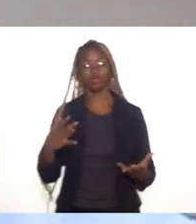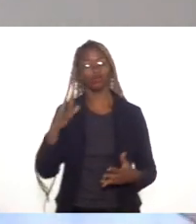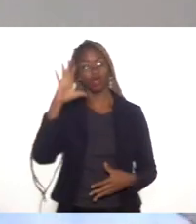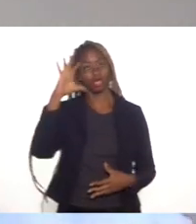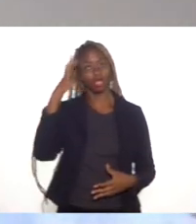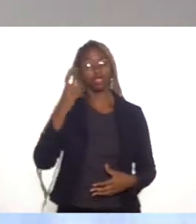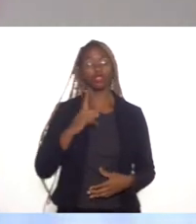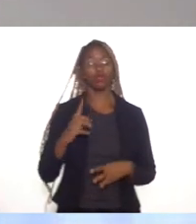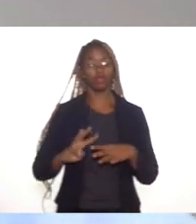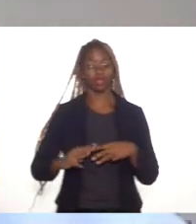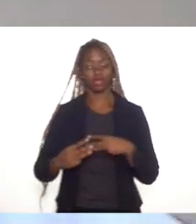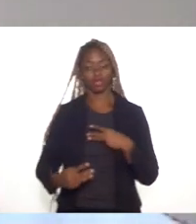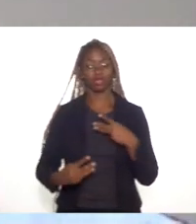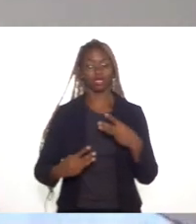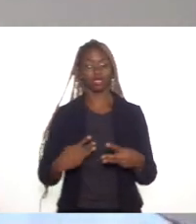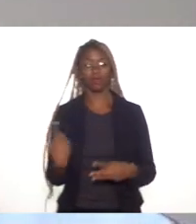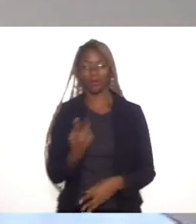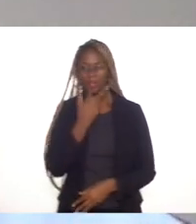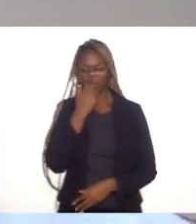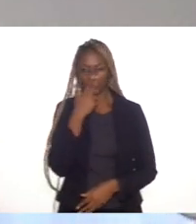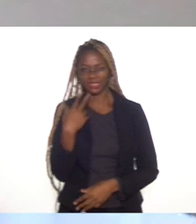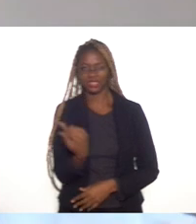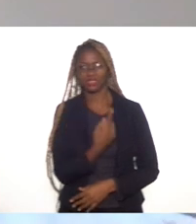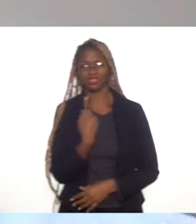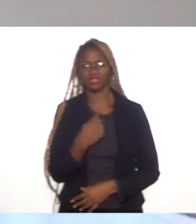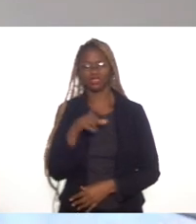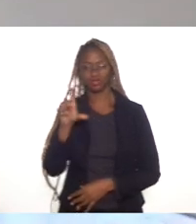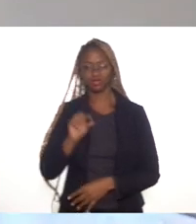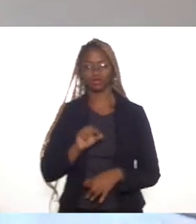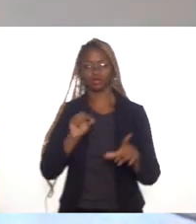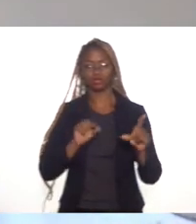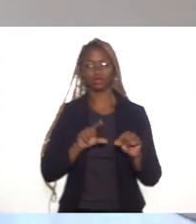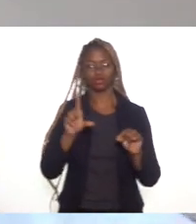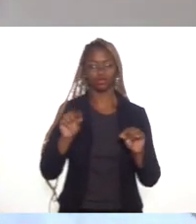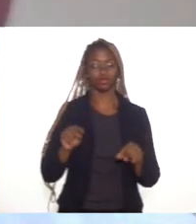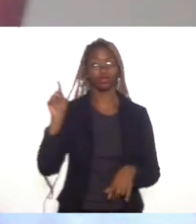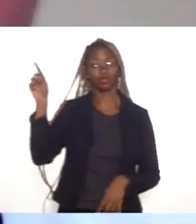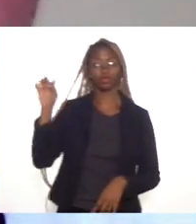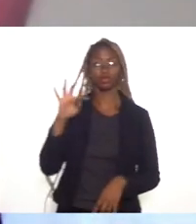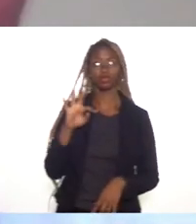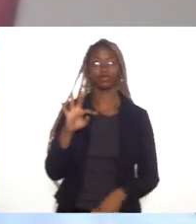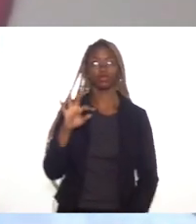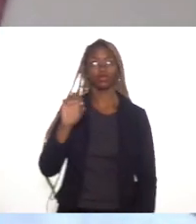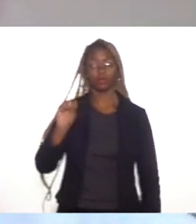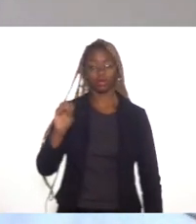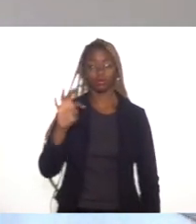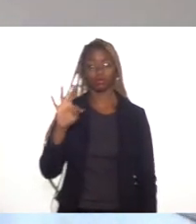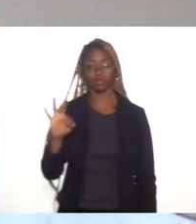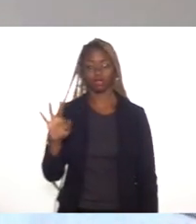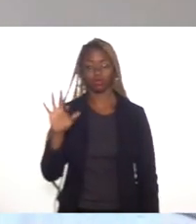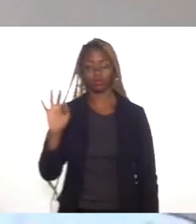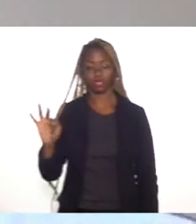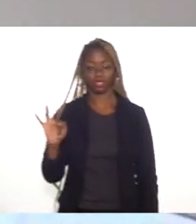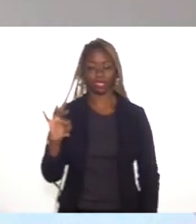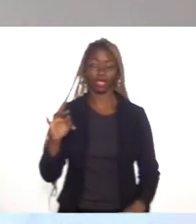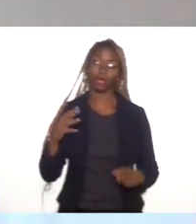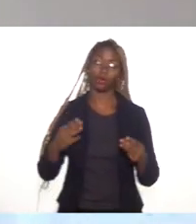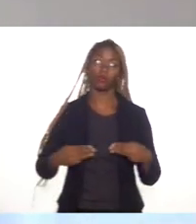dependurados numa decisão do Supremo Tribunal Federal, especificamente do ministro